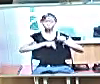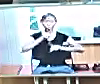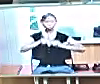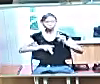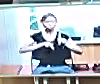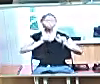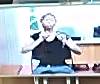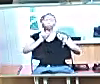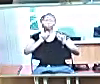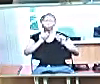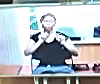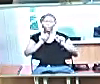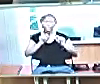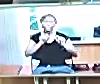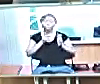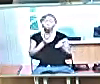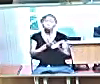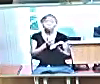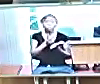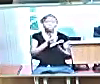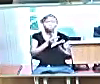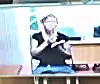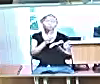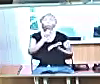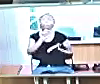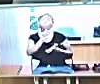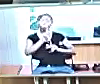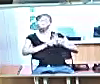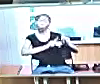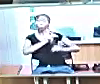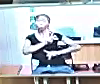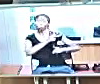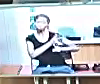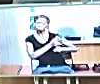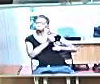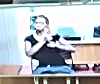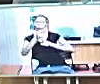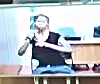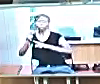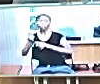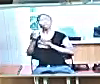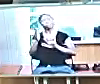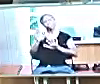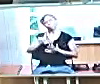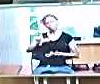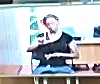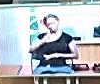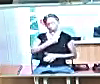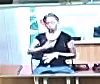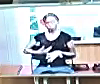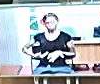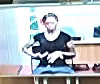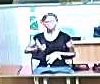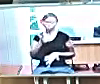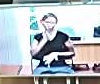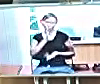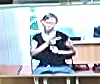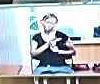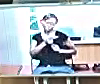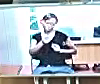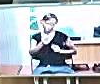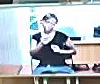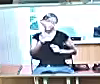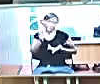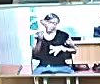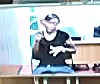conquista da população é lógico que quando um governo ganha ele vem com a legitimação do voto